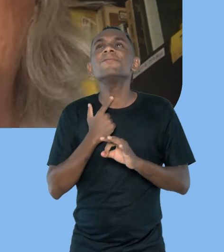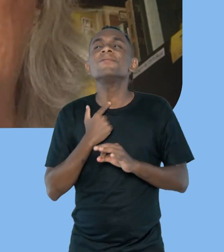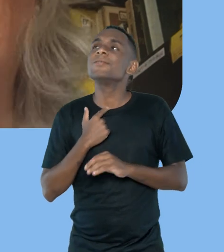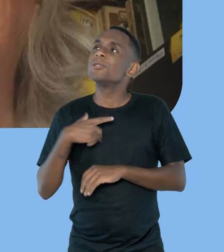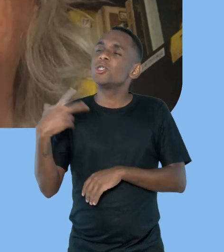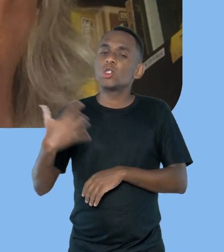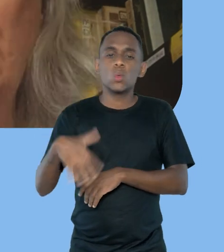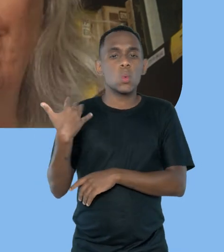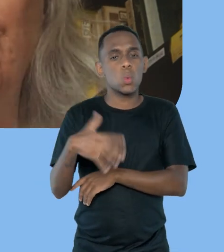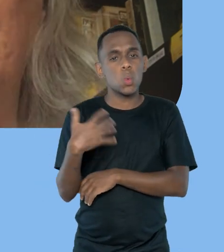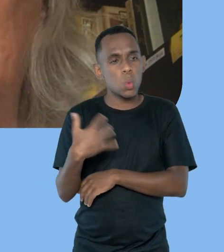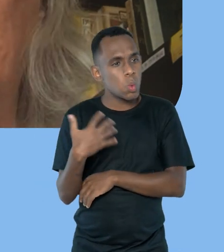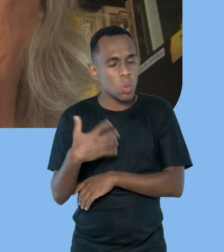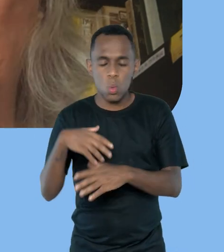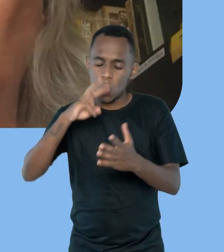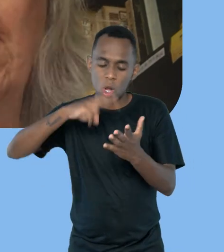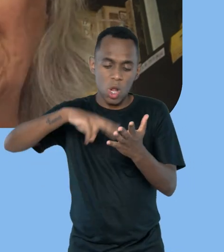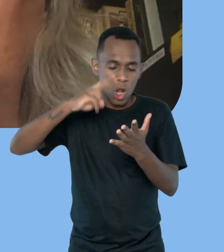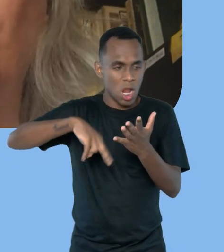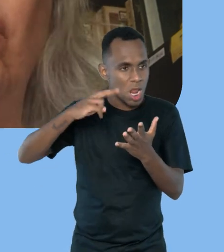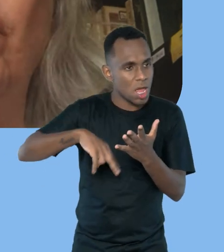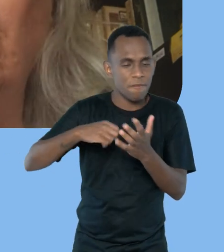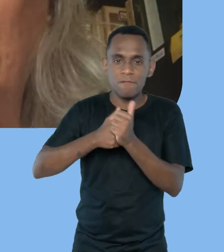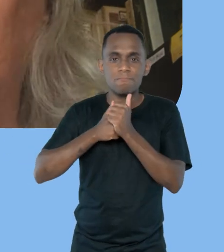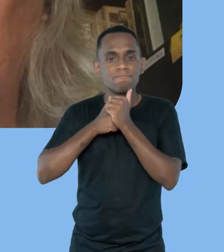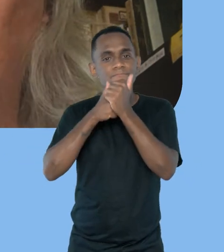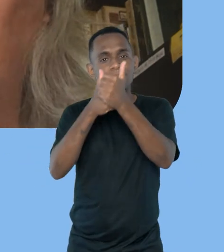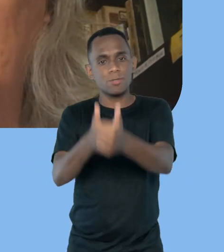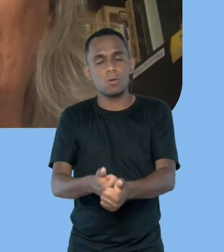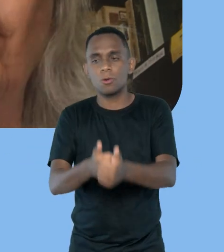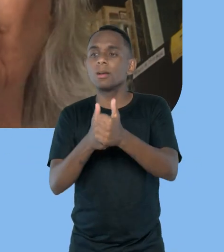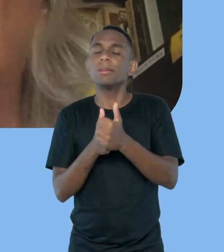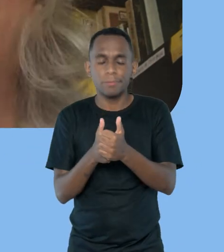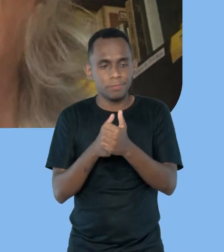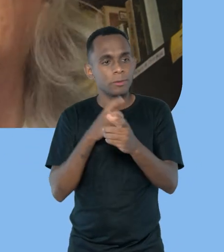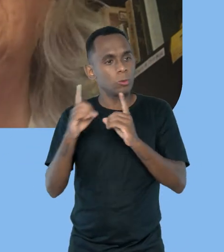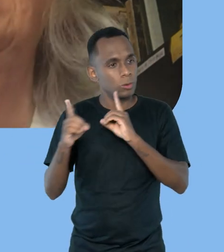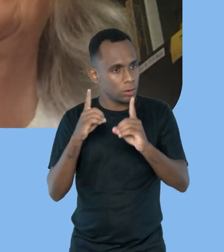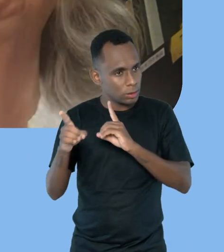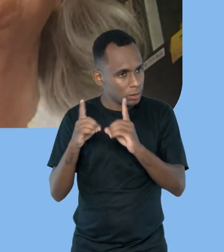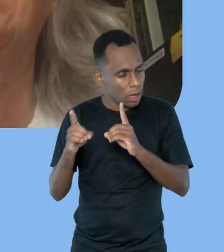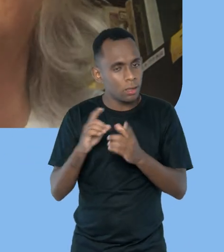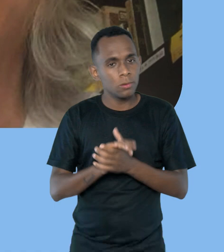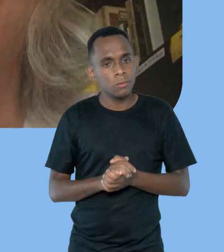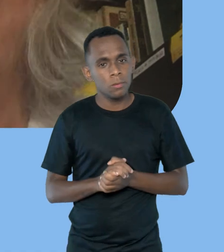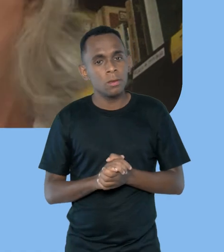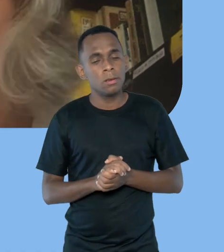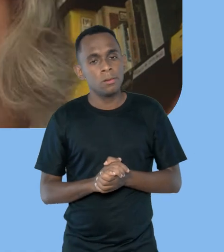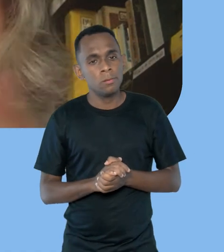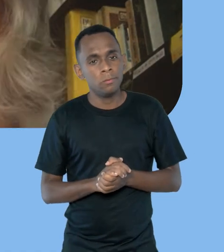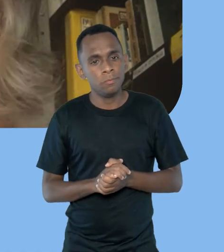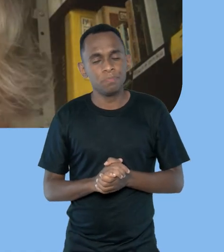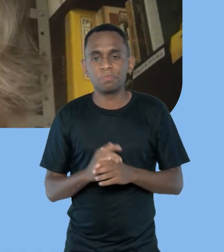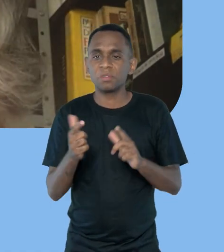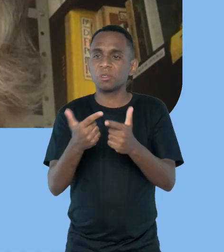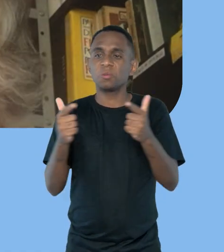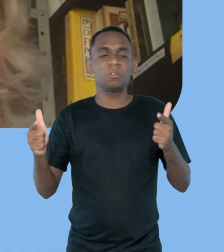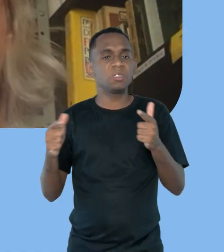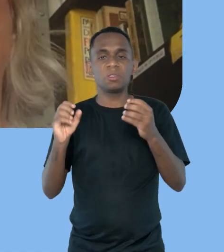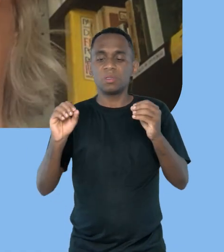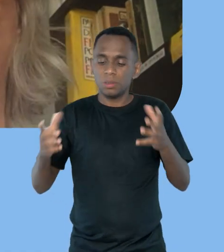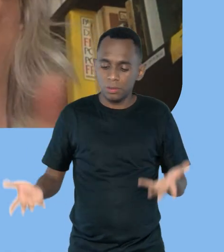Com trabalhava no livro dela, era meu guia, a gente adotava o livro didático. Não havia esse